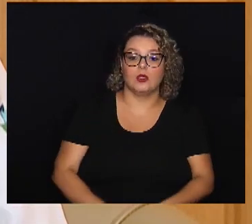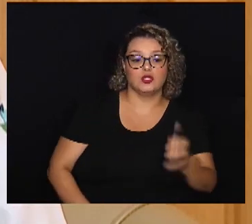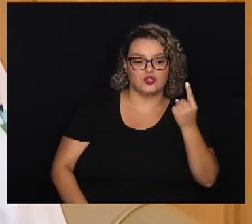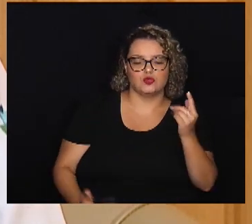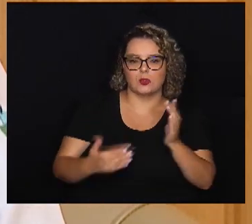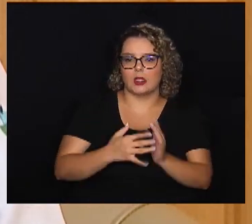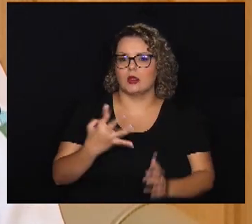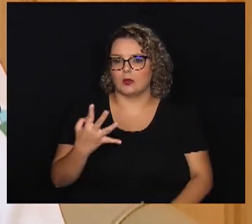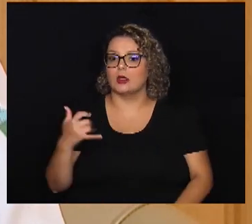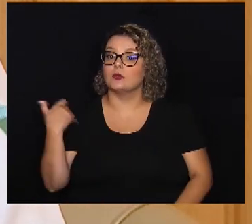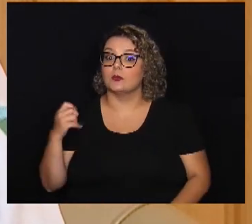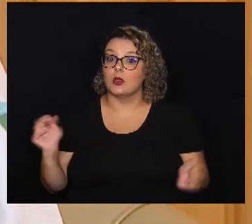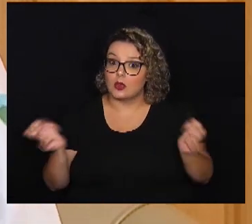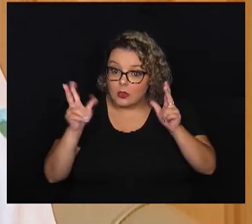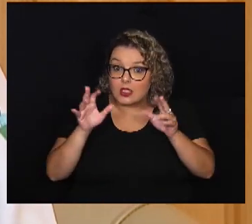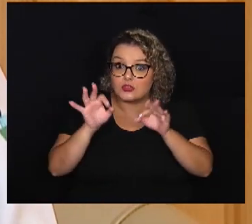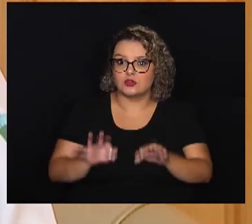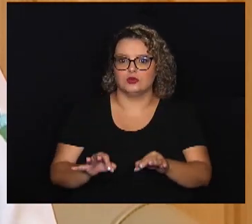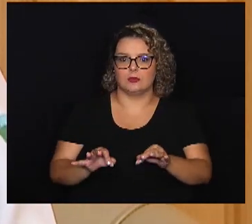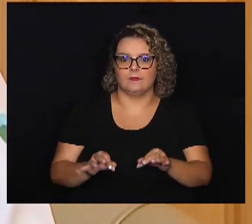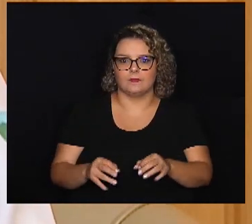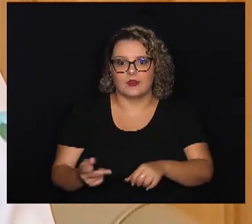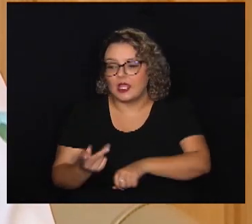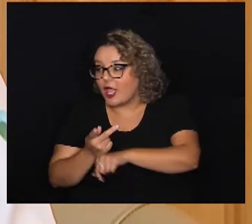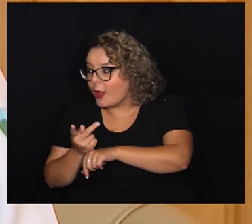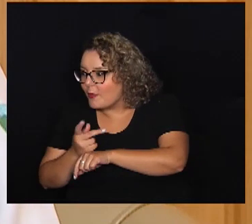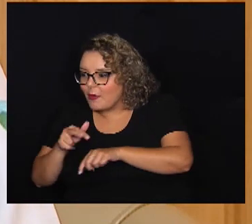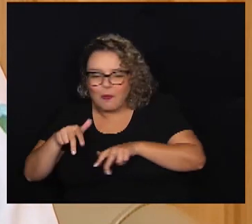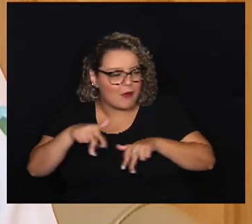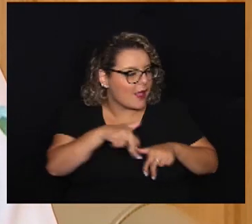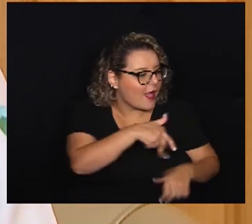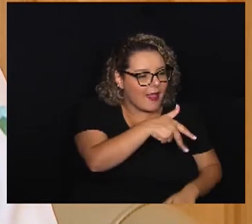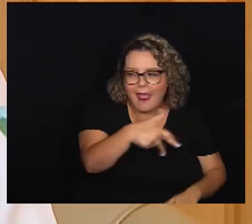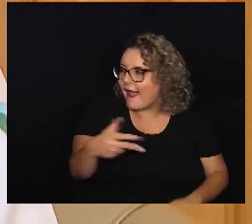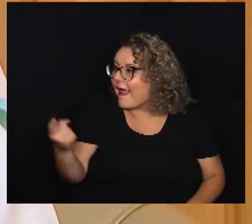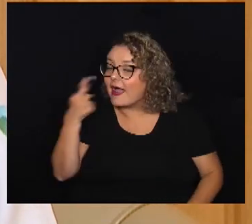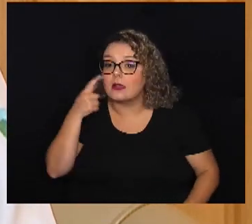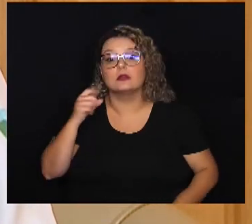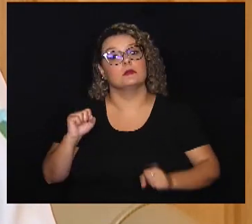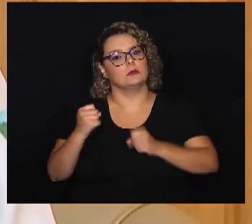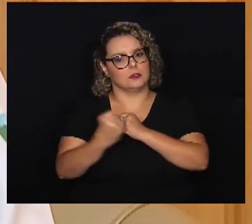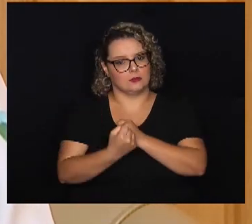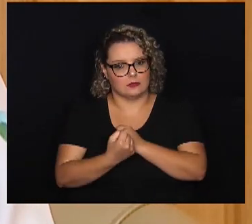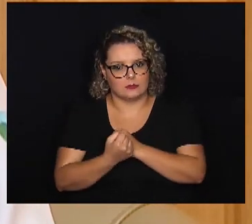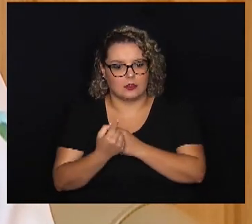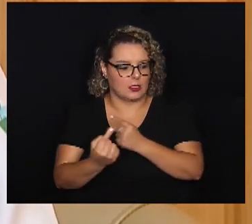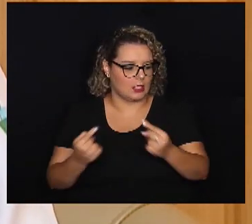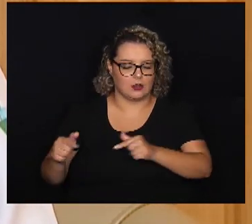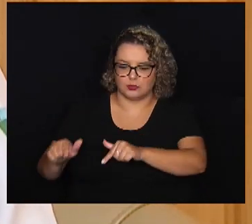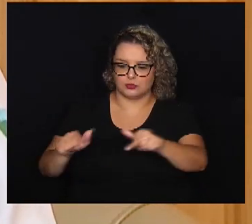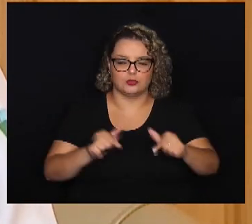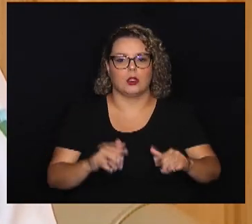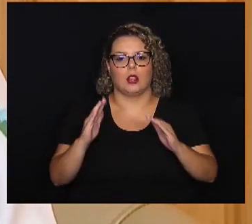então, o que a gente tem que ficar atento justamente, ele quer explorar o ambiente. Então, esse ambiente tem que estar protegido. Então, cada espaço da